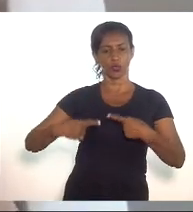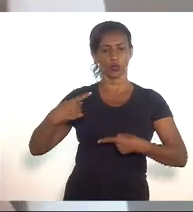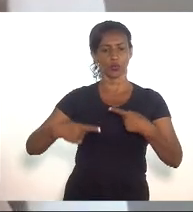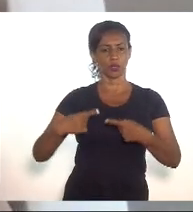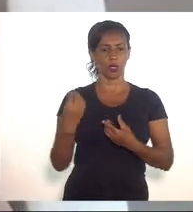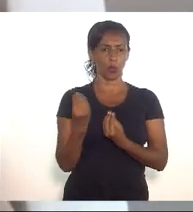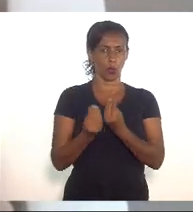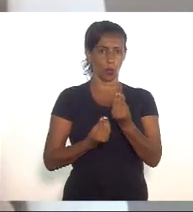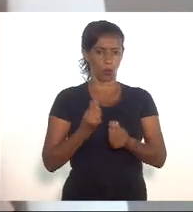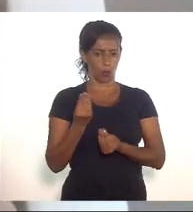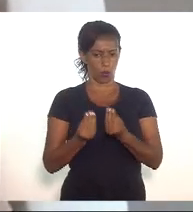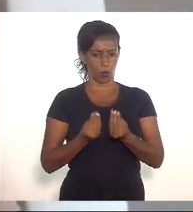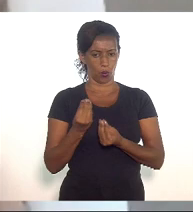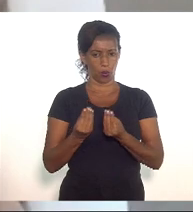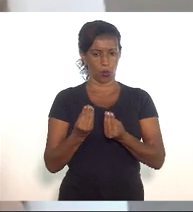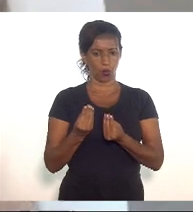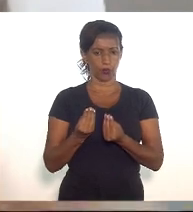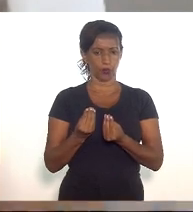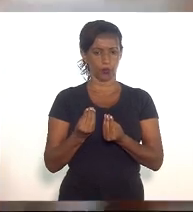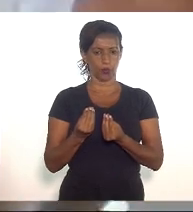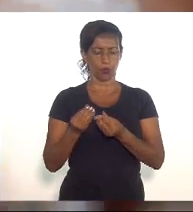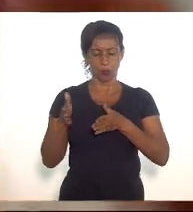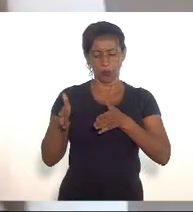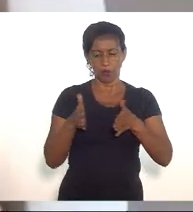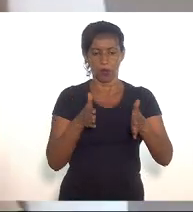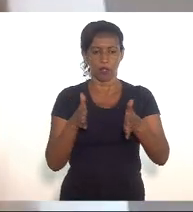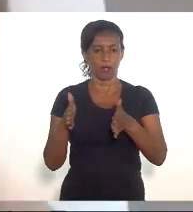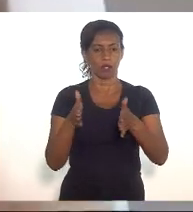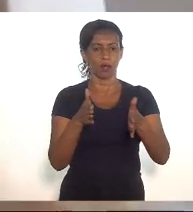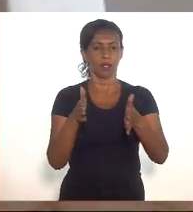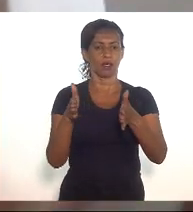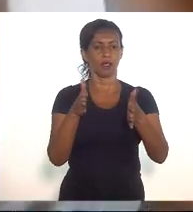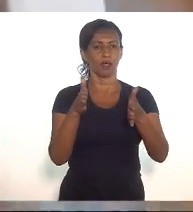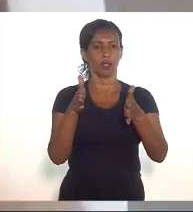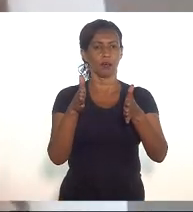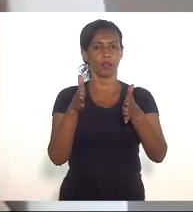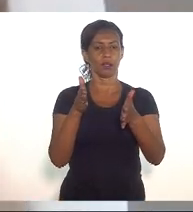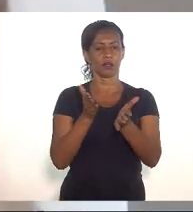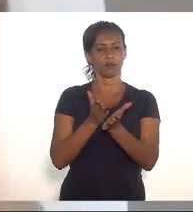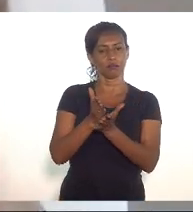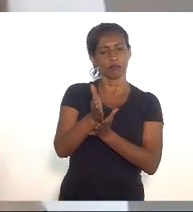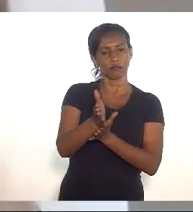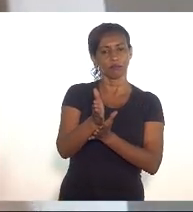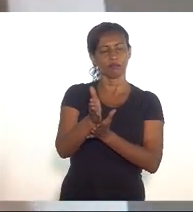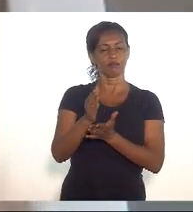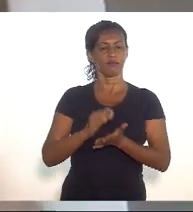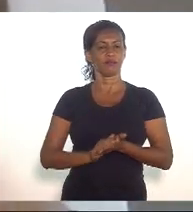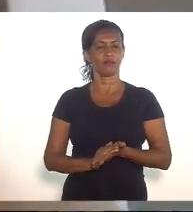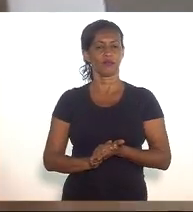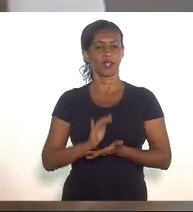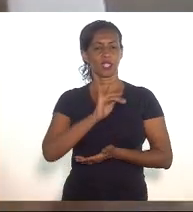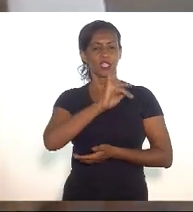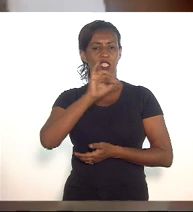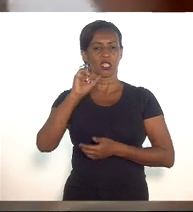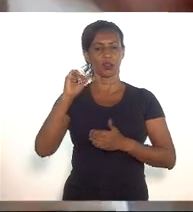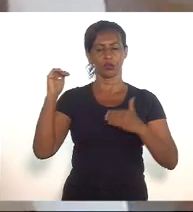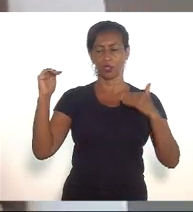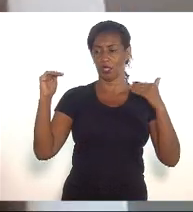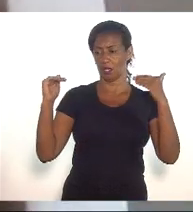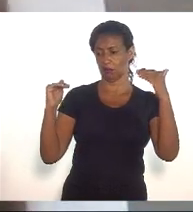com os respectivos caminhos e entes ao longo do caminho da aprovação, isso ia